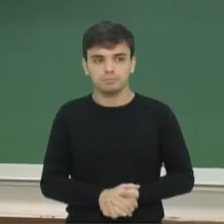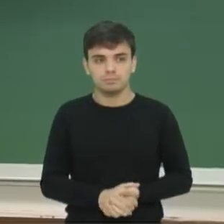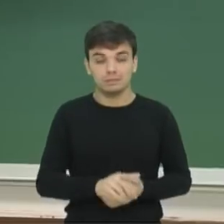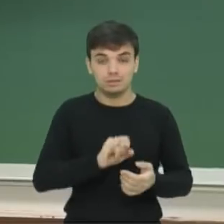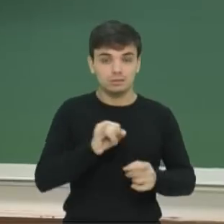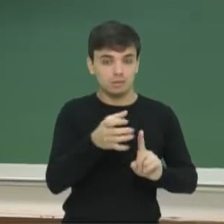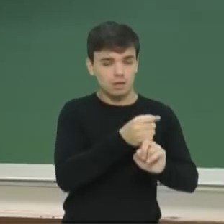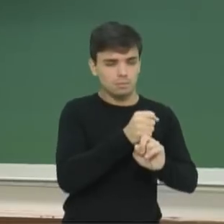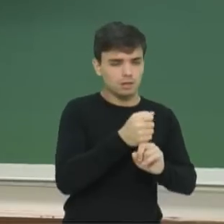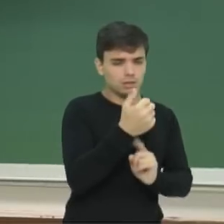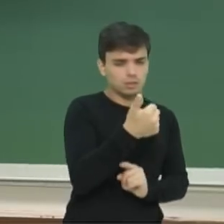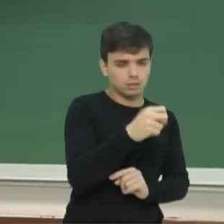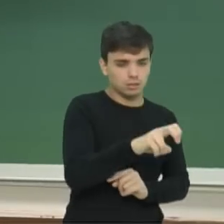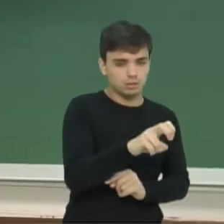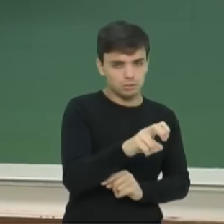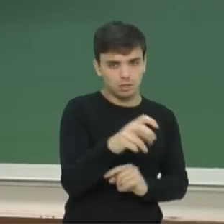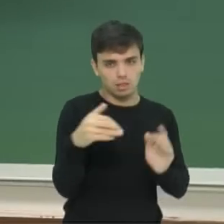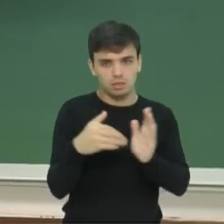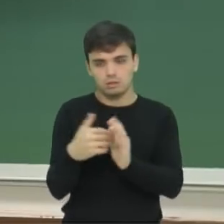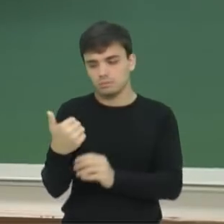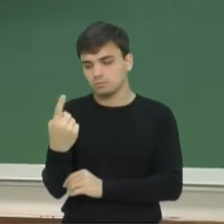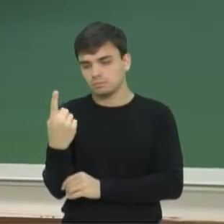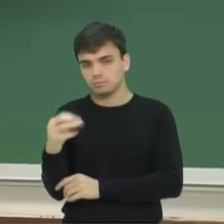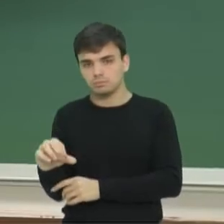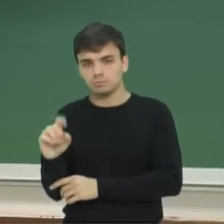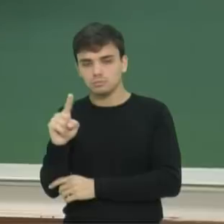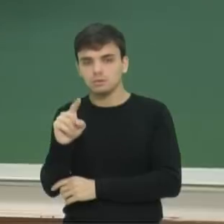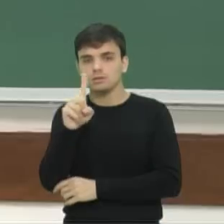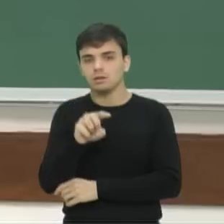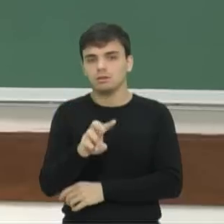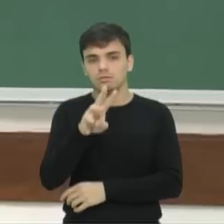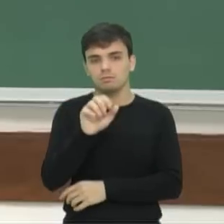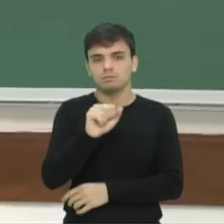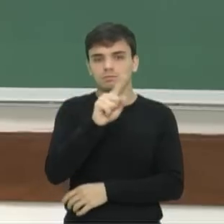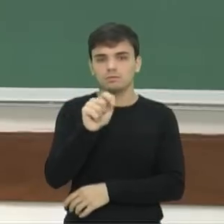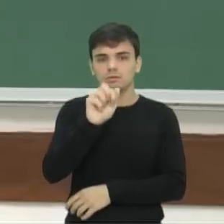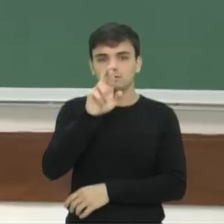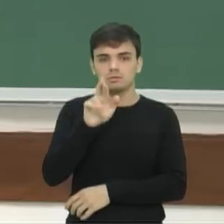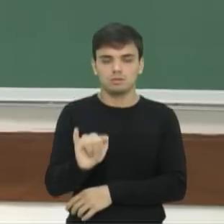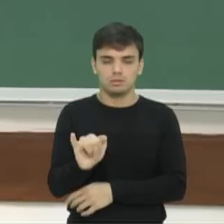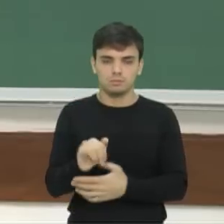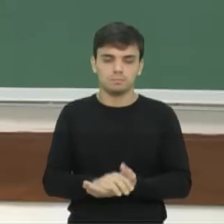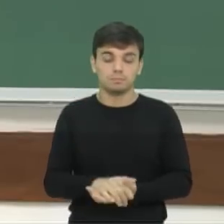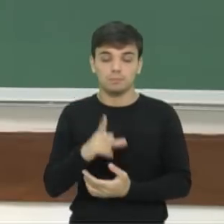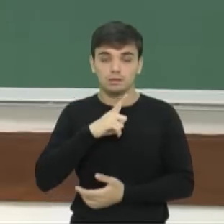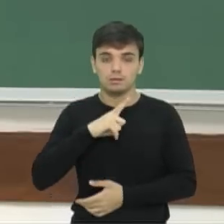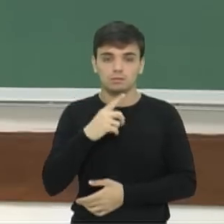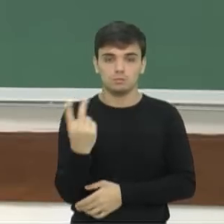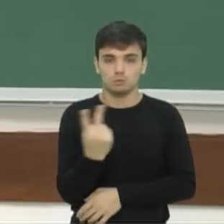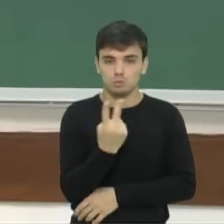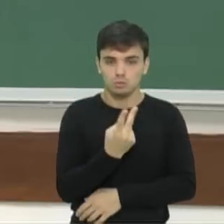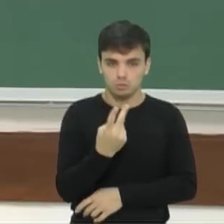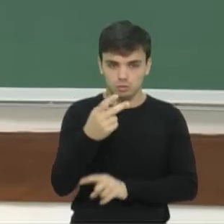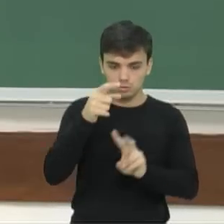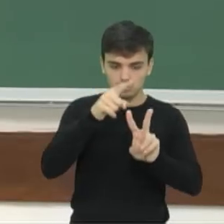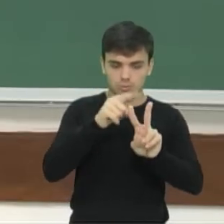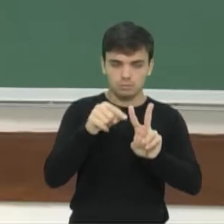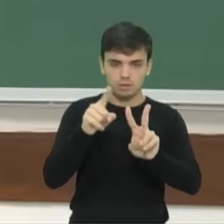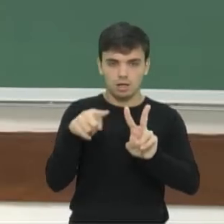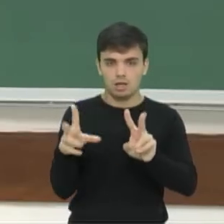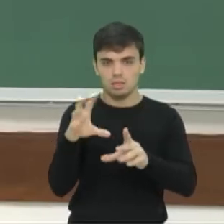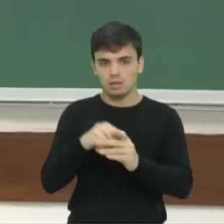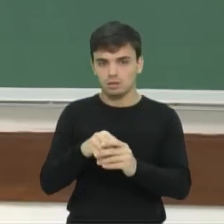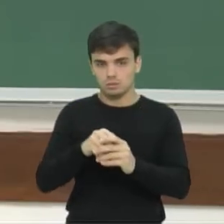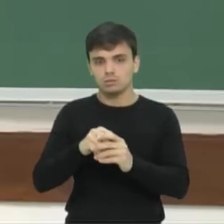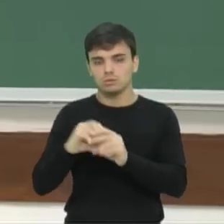15 e 19, caracteriza um vazare. Então temos os 2 golpes que são aplicados dentro do judô,